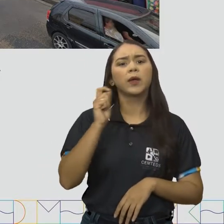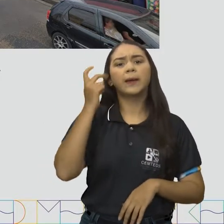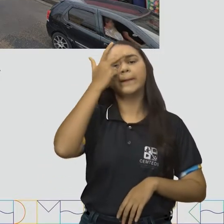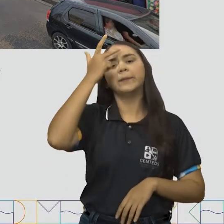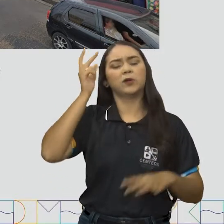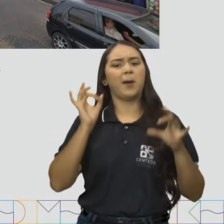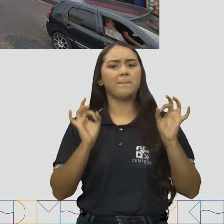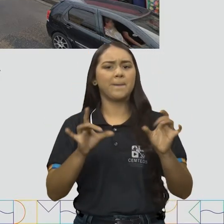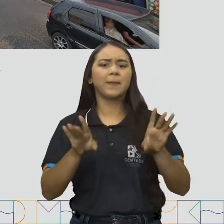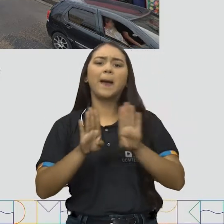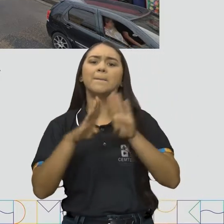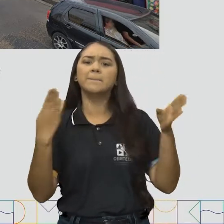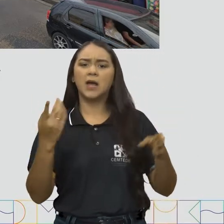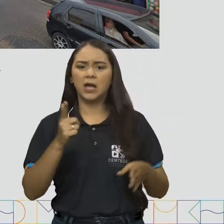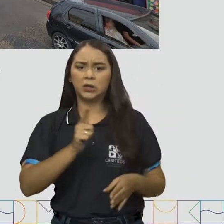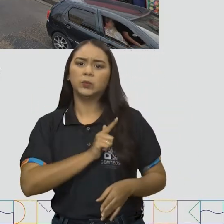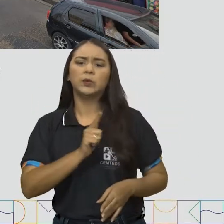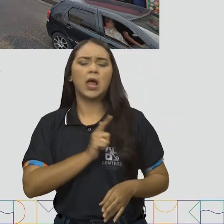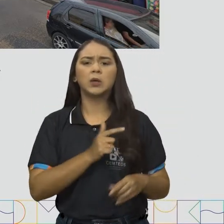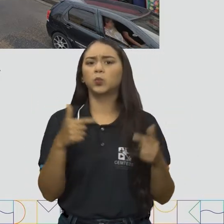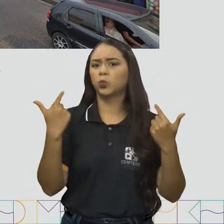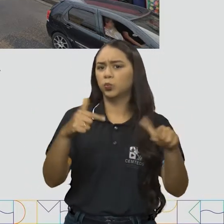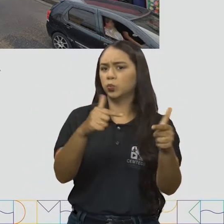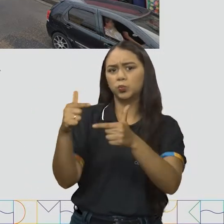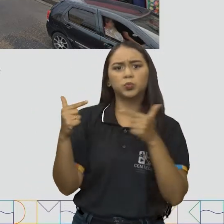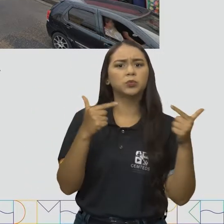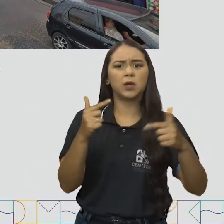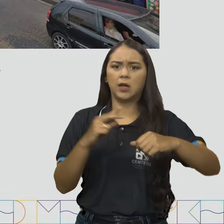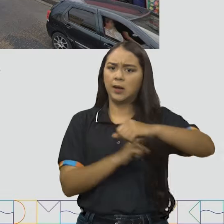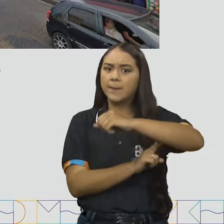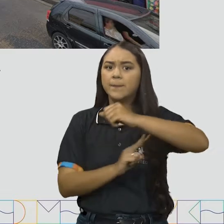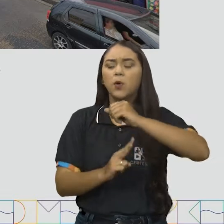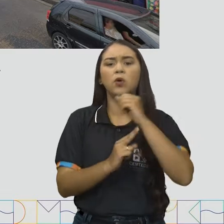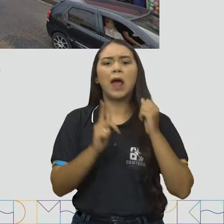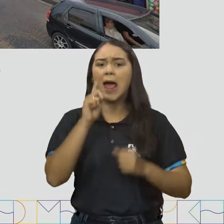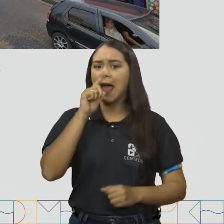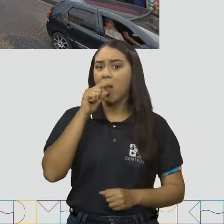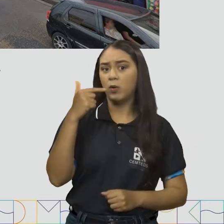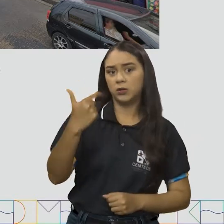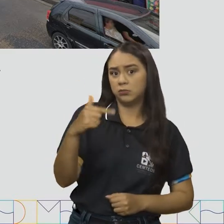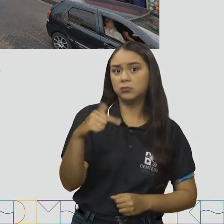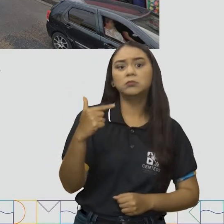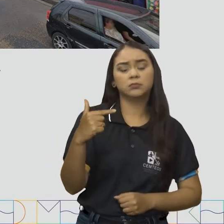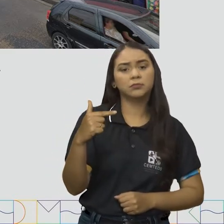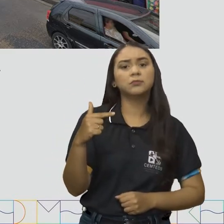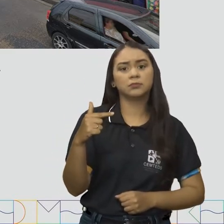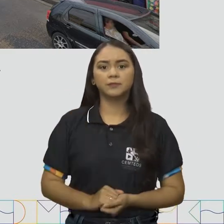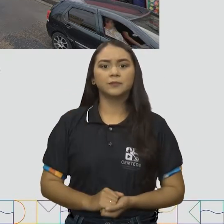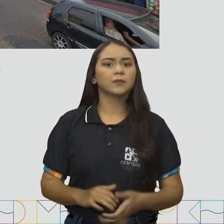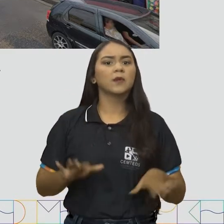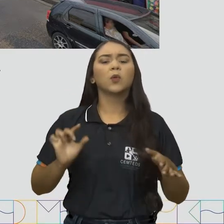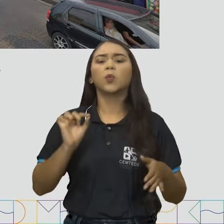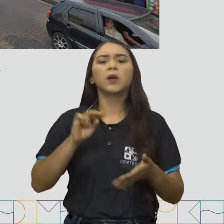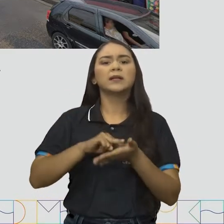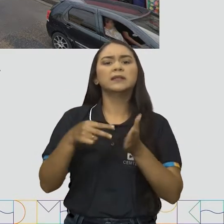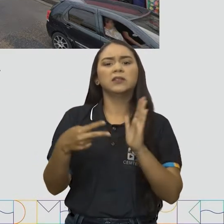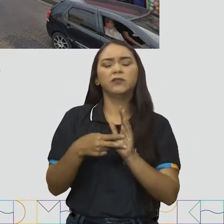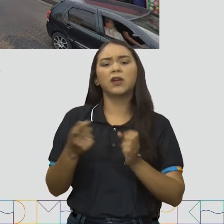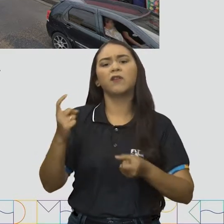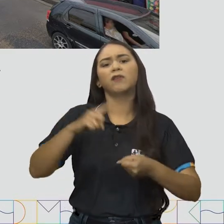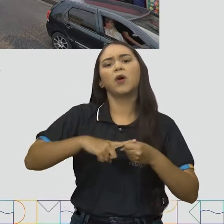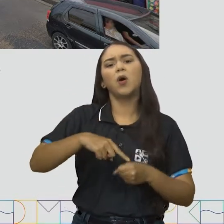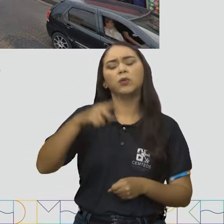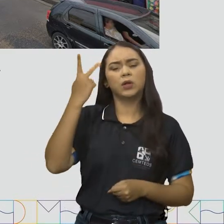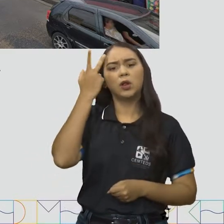comércio aberto, a ausência das pontes construídas anteriormente e das águas dos rios nas ruas. Ou seja, a volta